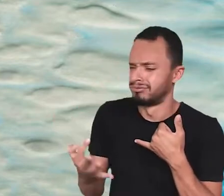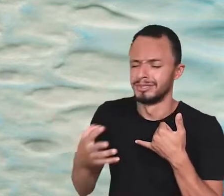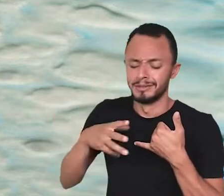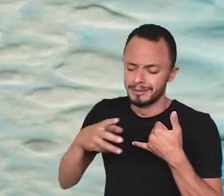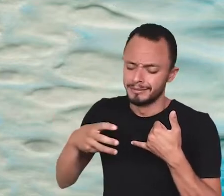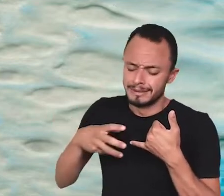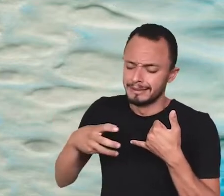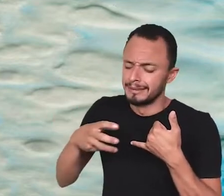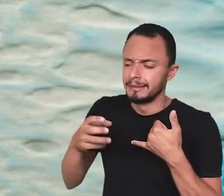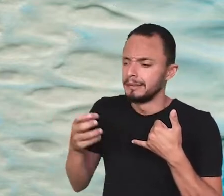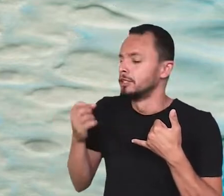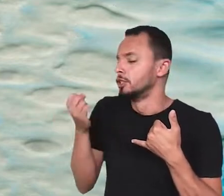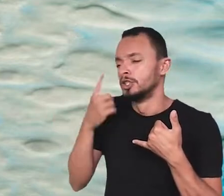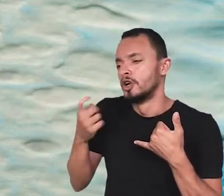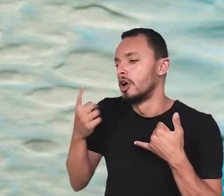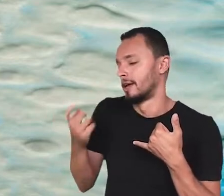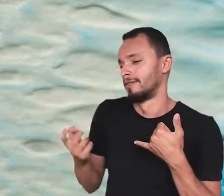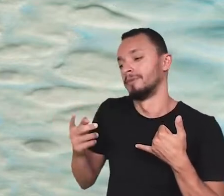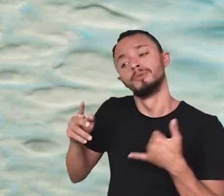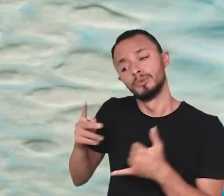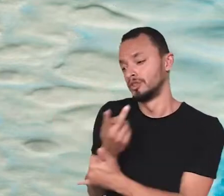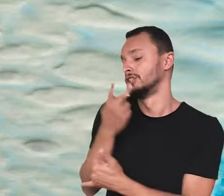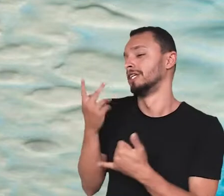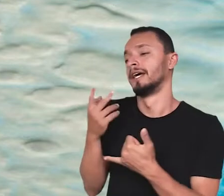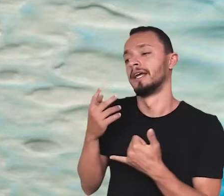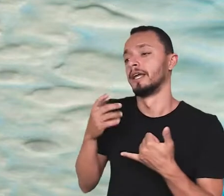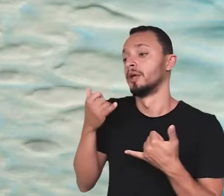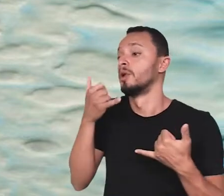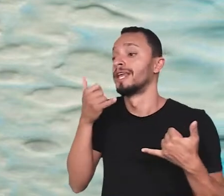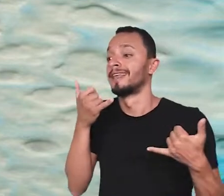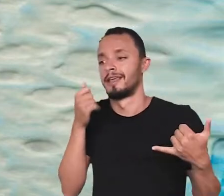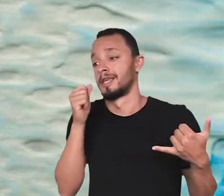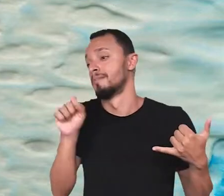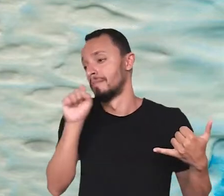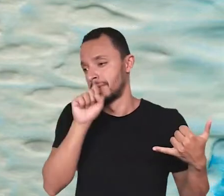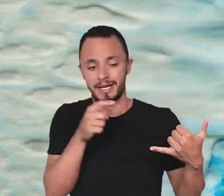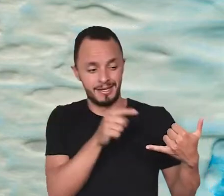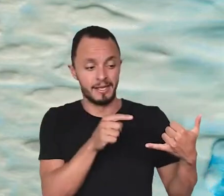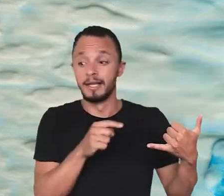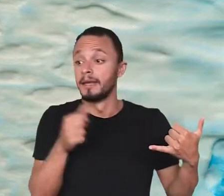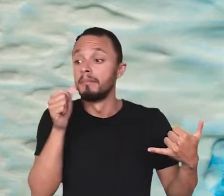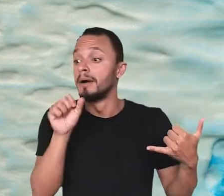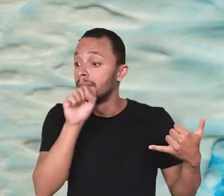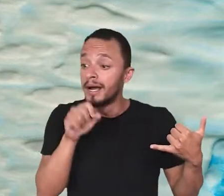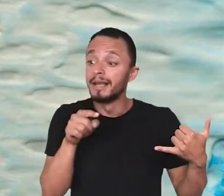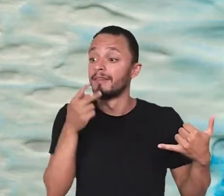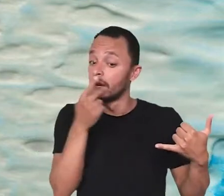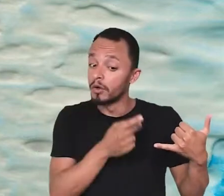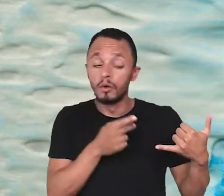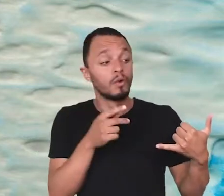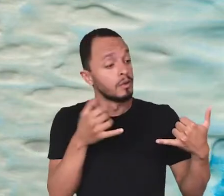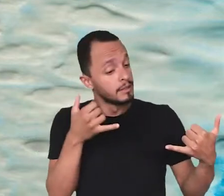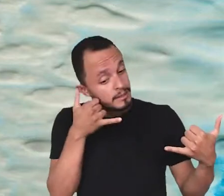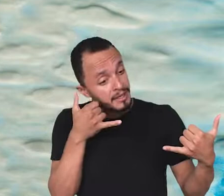noites, de soluçar. Um dia resolvi arriscar, sabe, e ligar pra minha mãe. Lourinho, ela atendeu e me chamou pelo